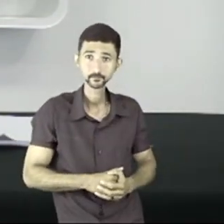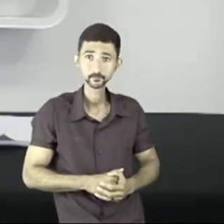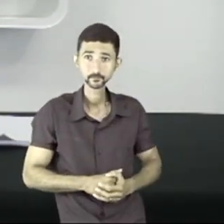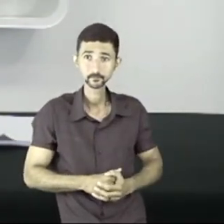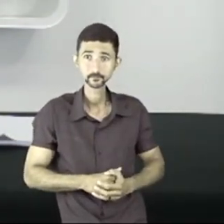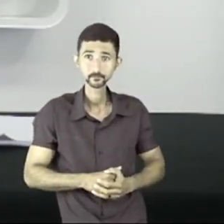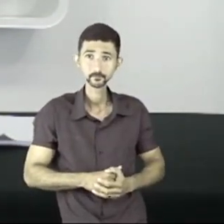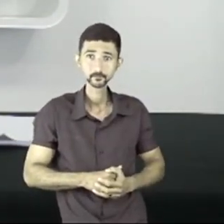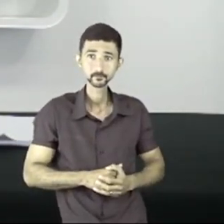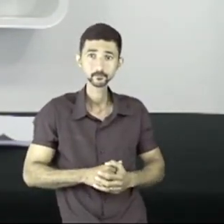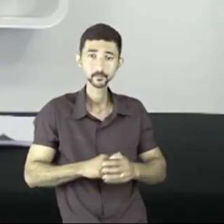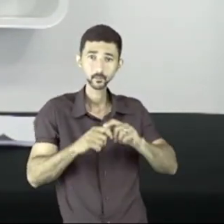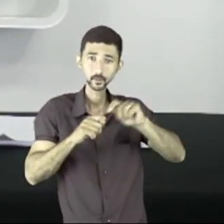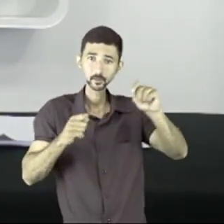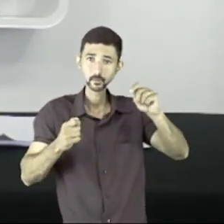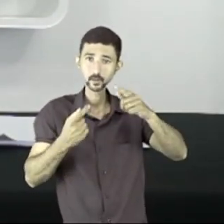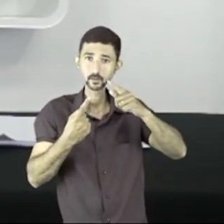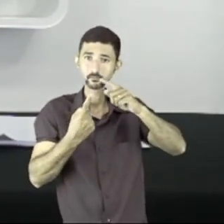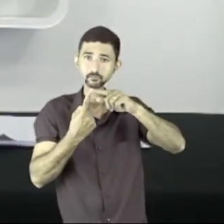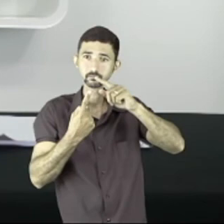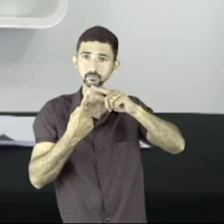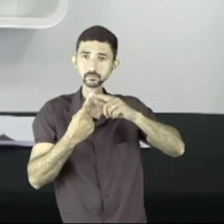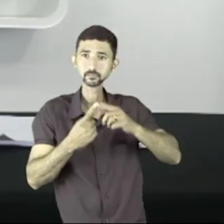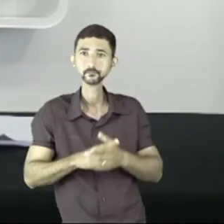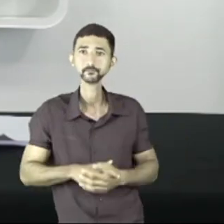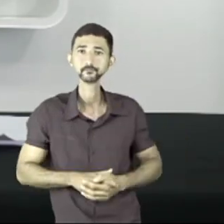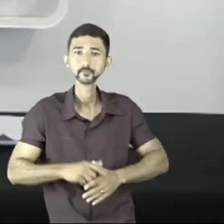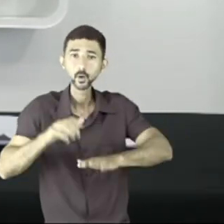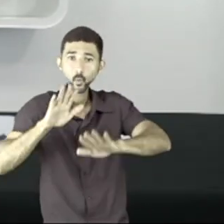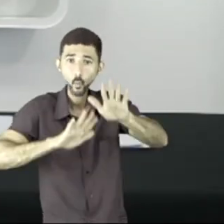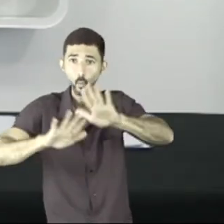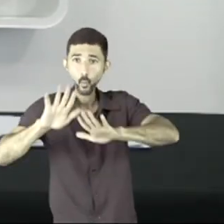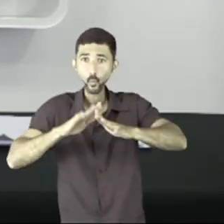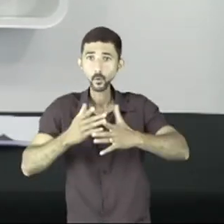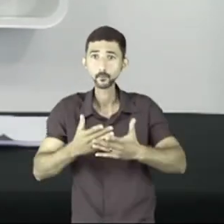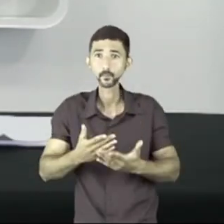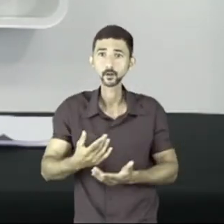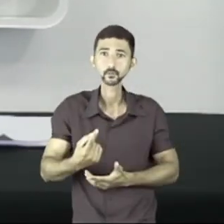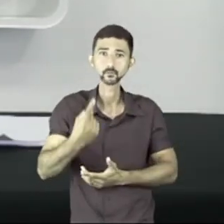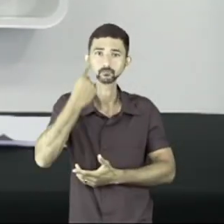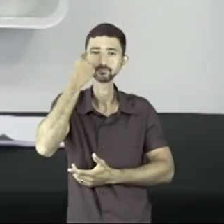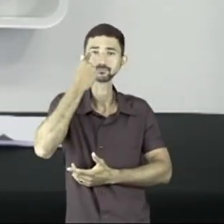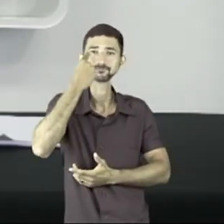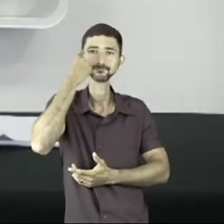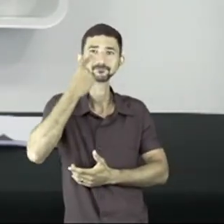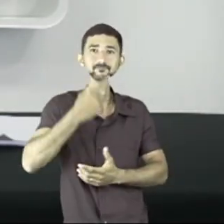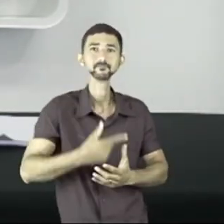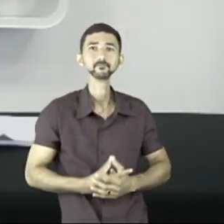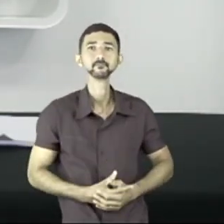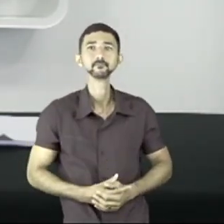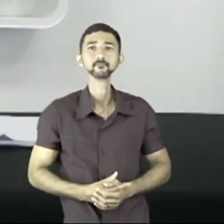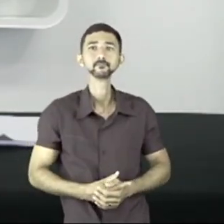é um objeto pontudo, ou seja, você tem que tomar muito cuidado para